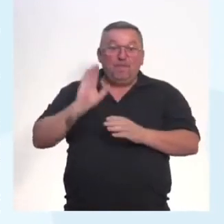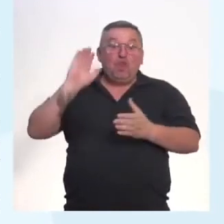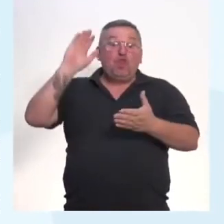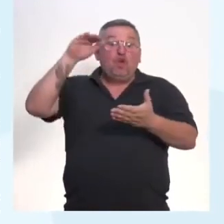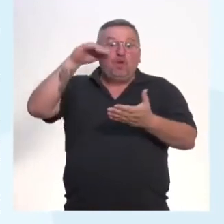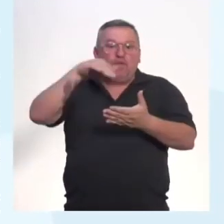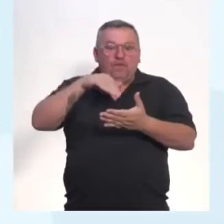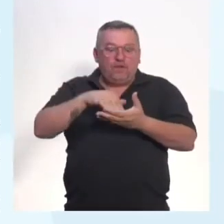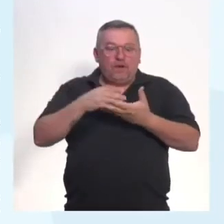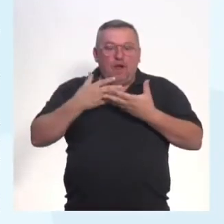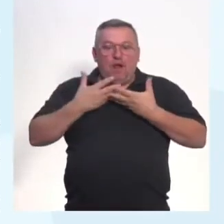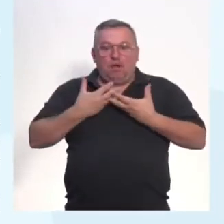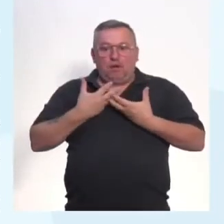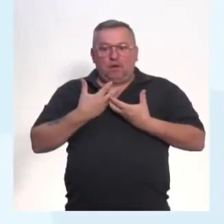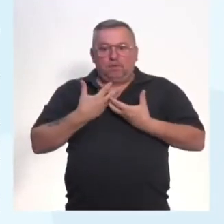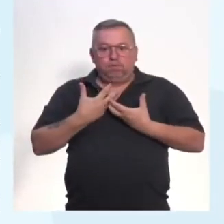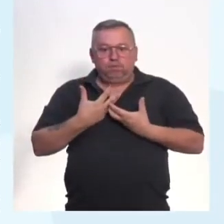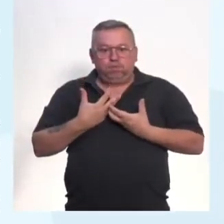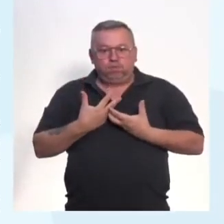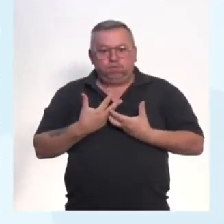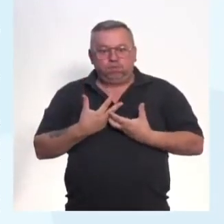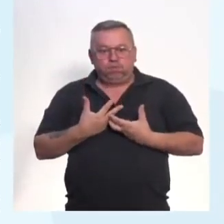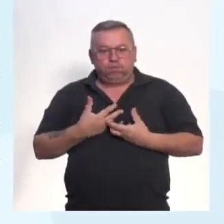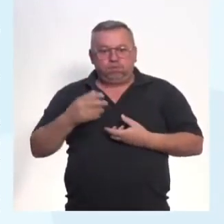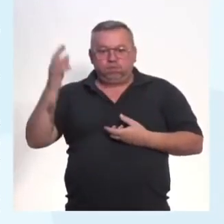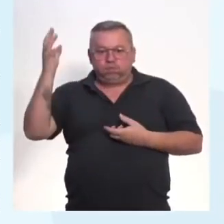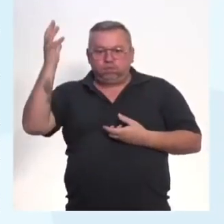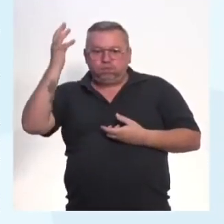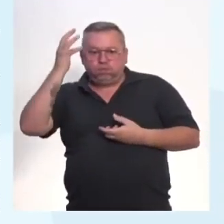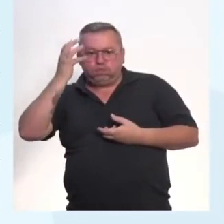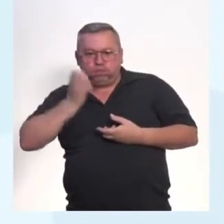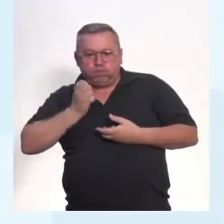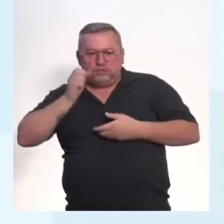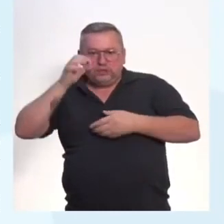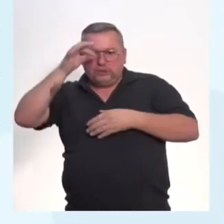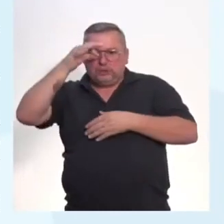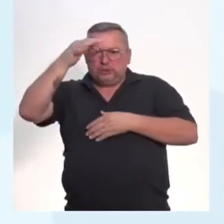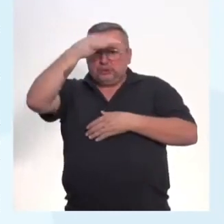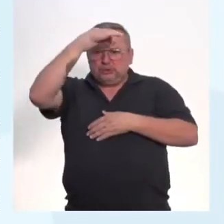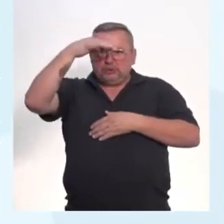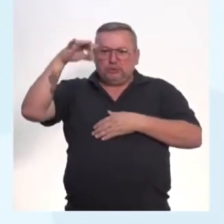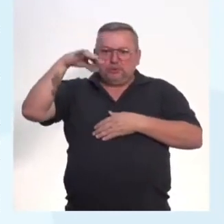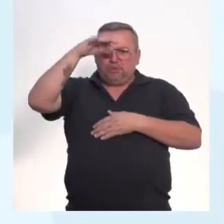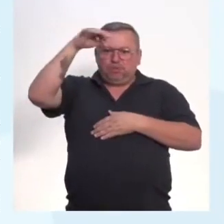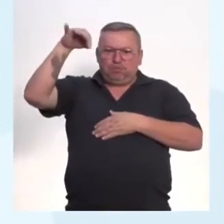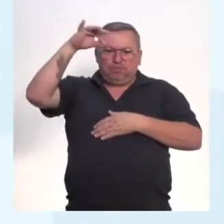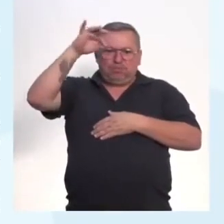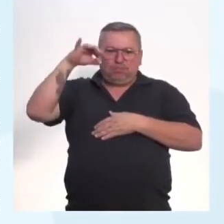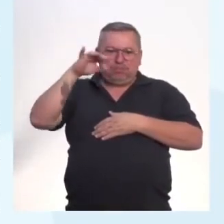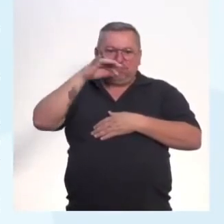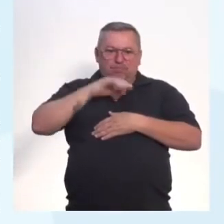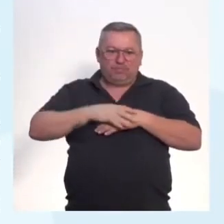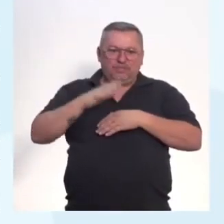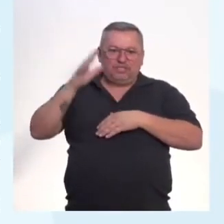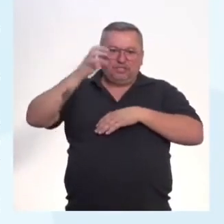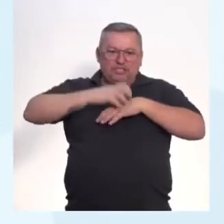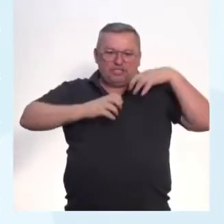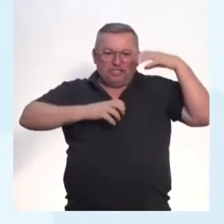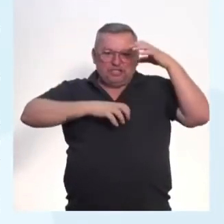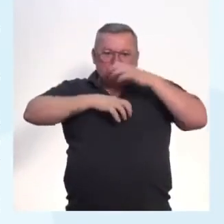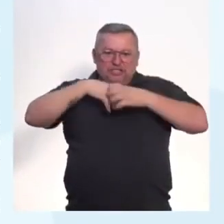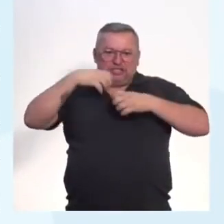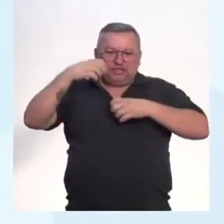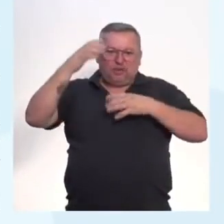fim, exausto, enfurecido e coberto de feridas provocadas por seus próprios dentes